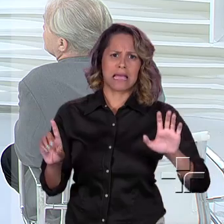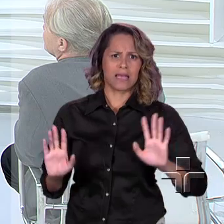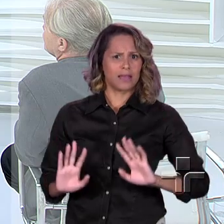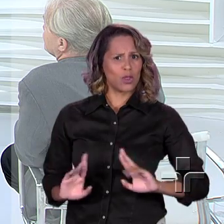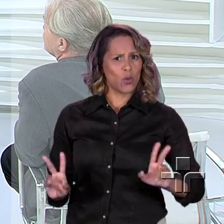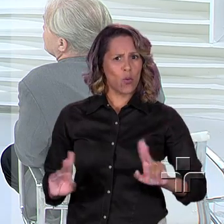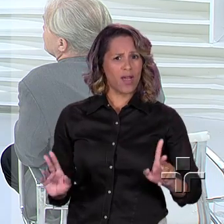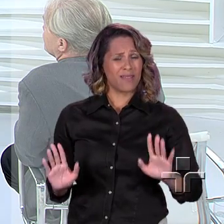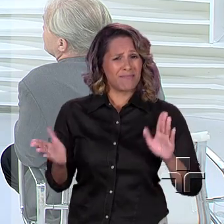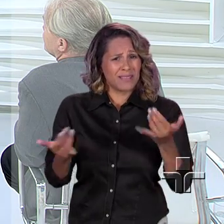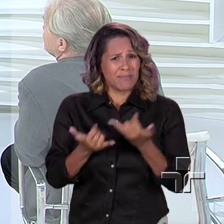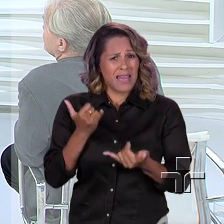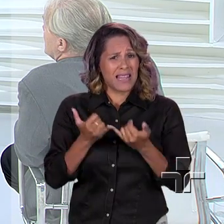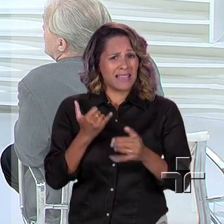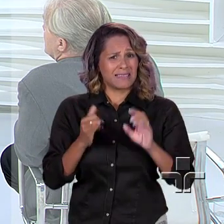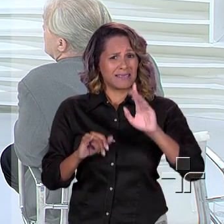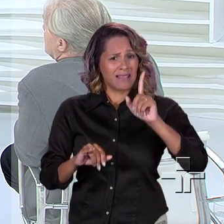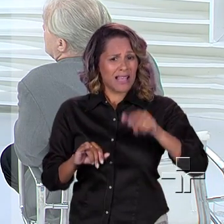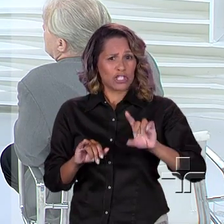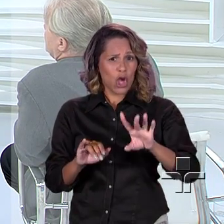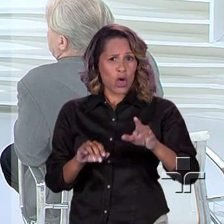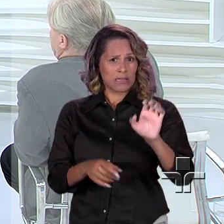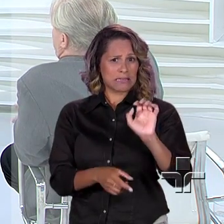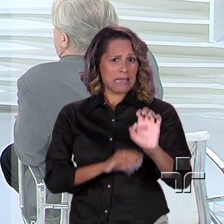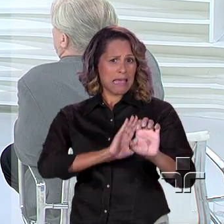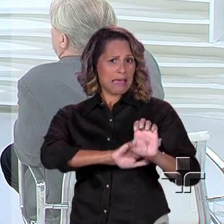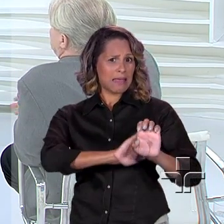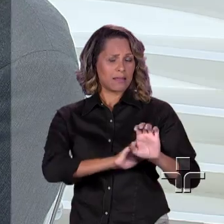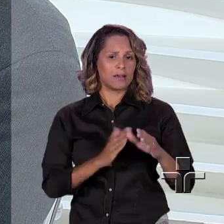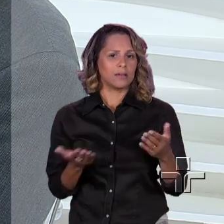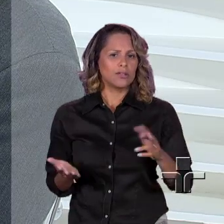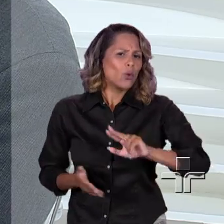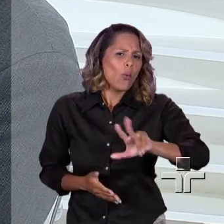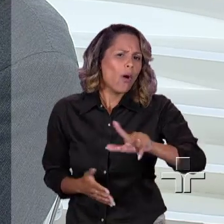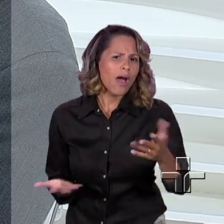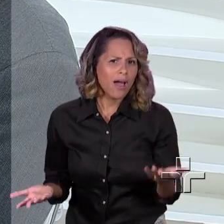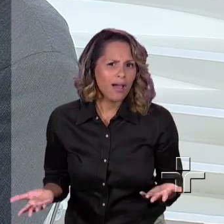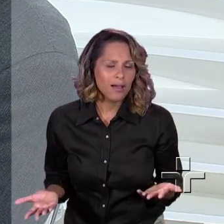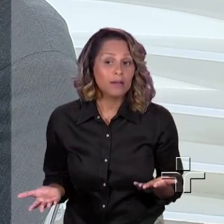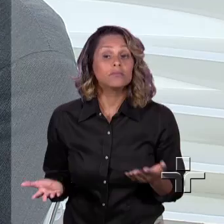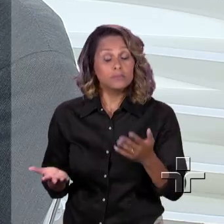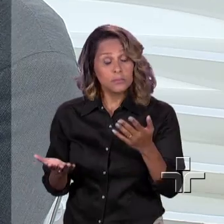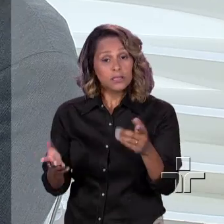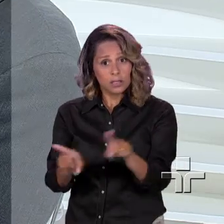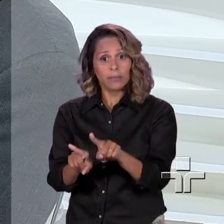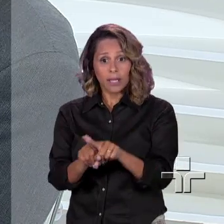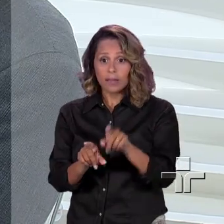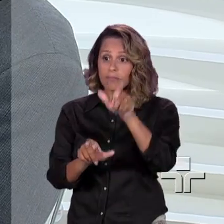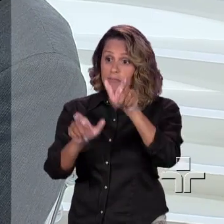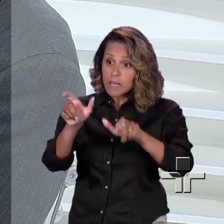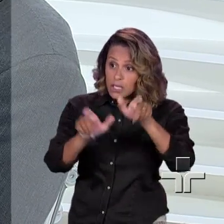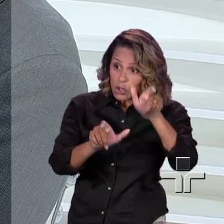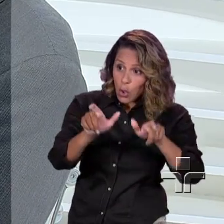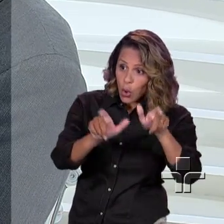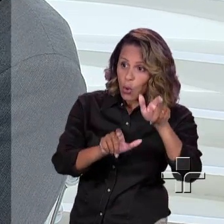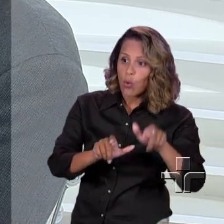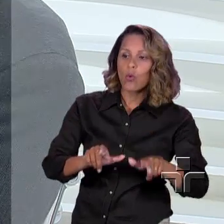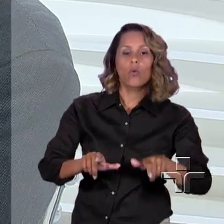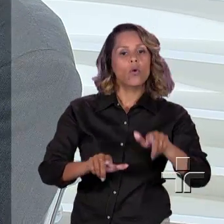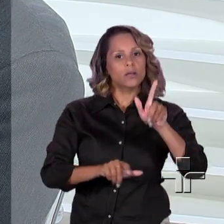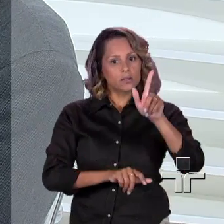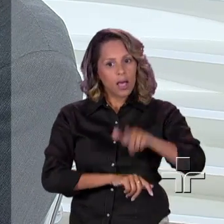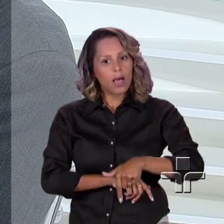da esquerda. Não é verdade? E pessoas, inclusive, que são políticos de todas as